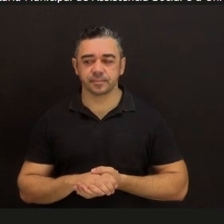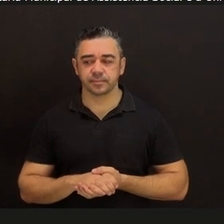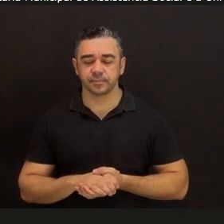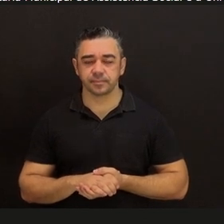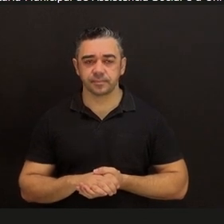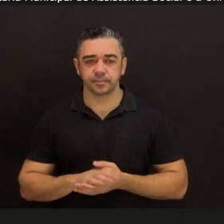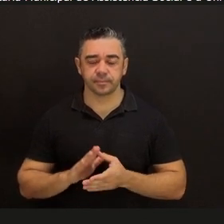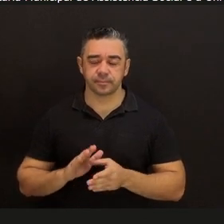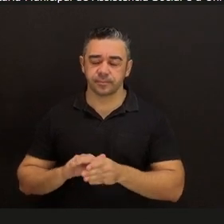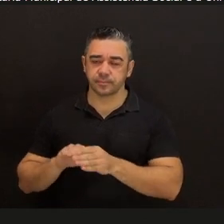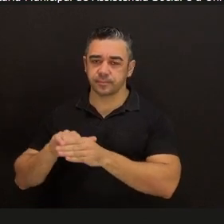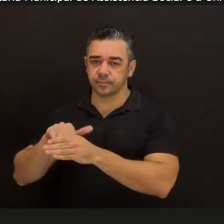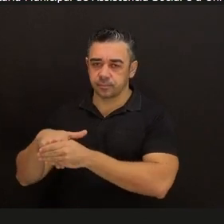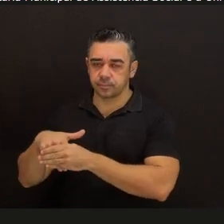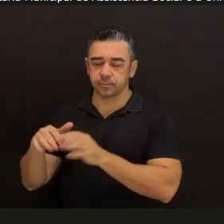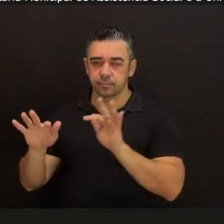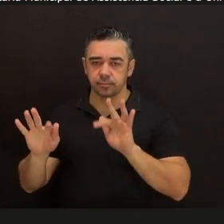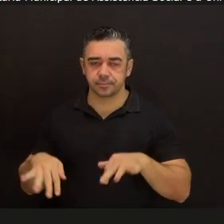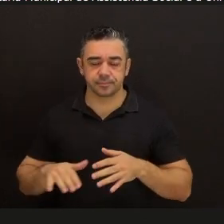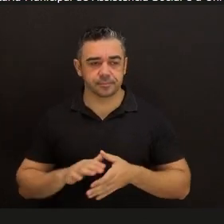votação encerrada